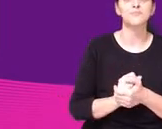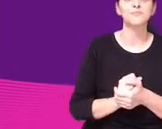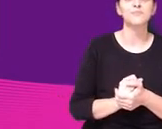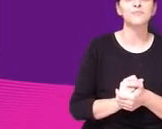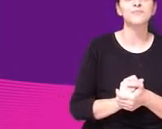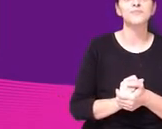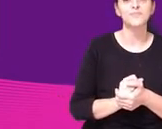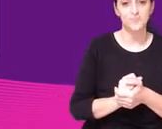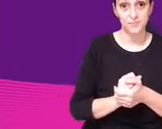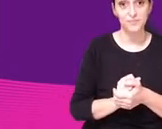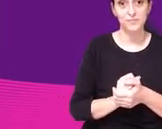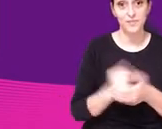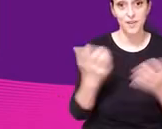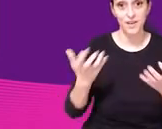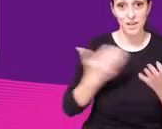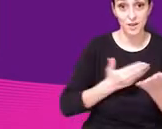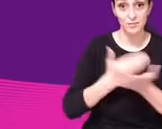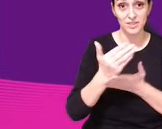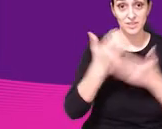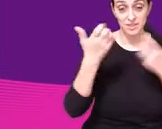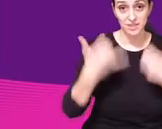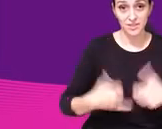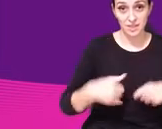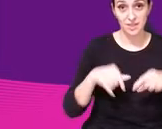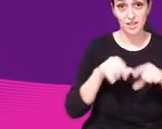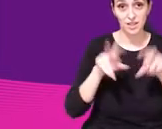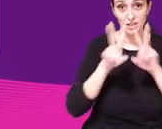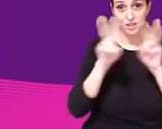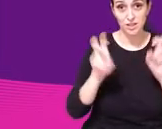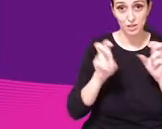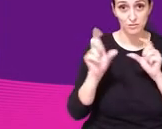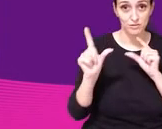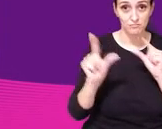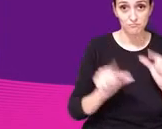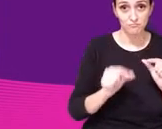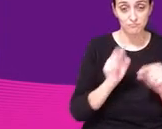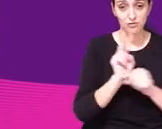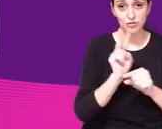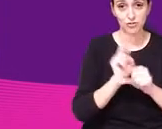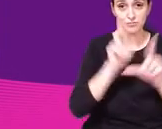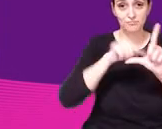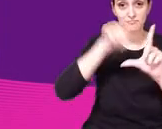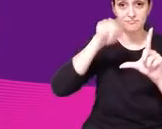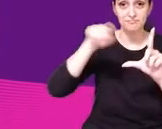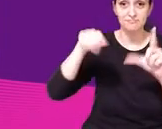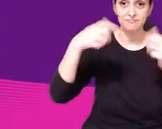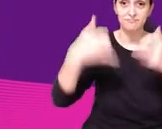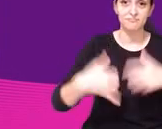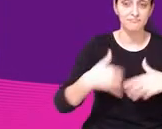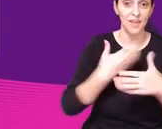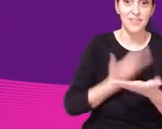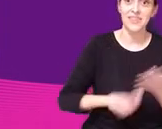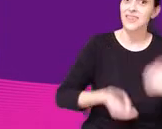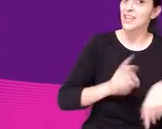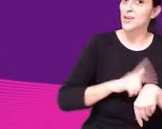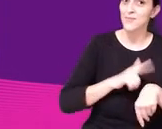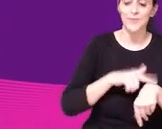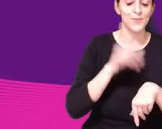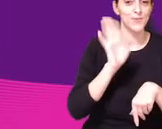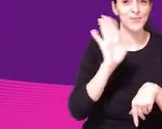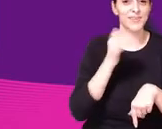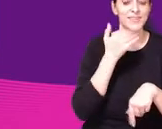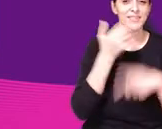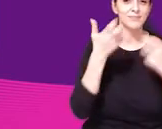ISGLT2 na reduzida e preservada. Eu não vou perder tempo falando sobre